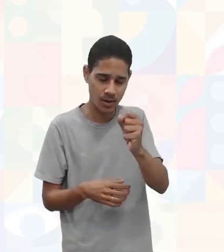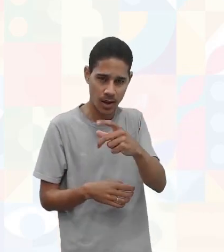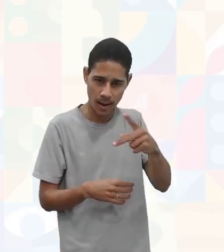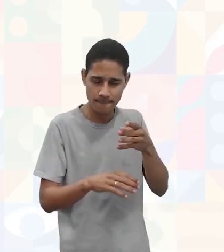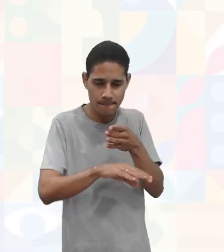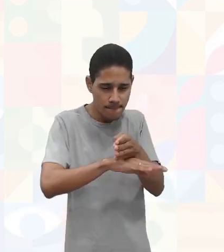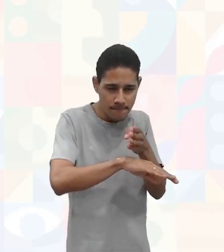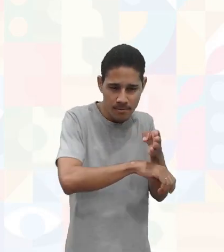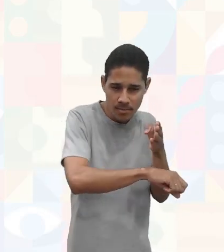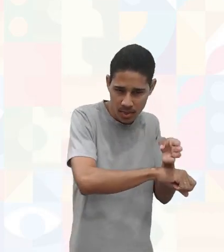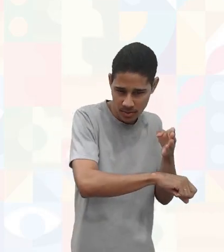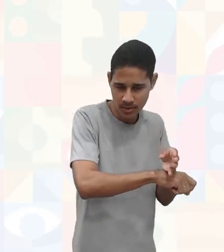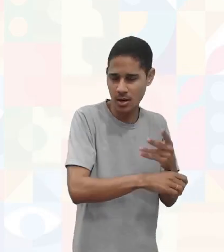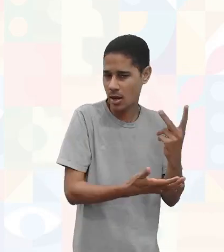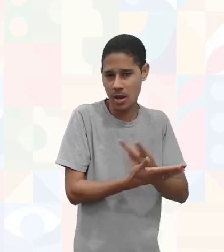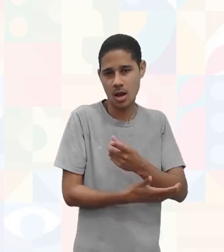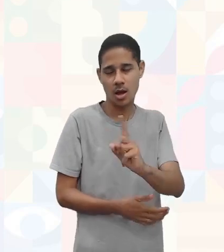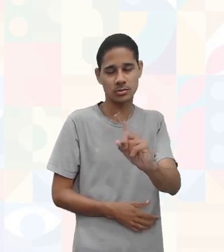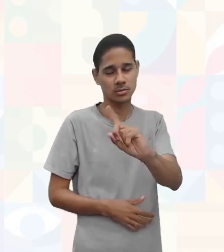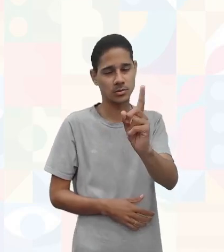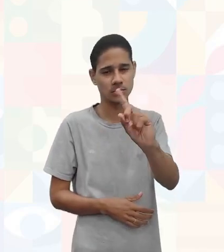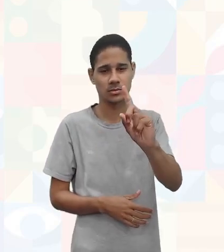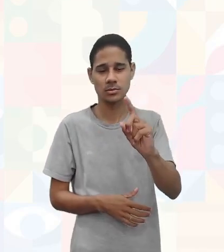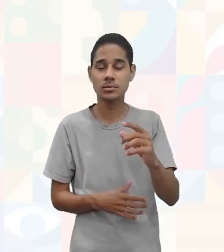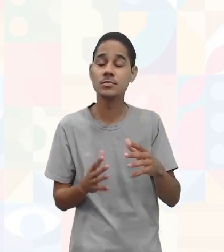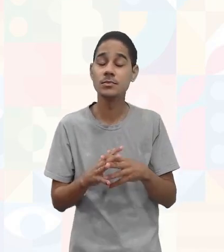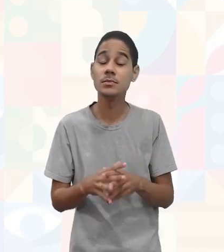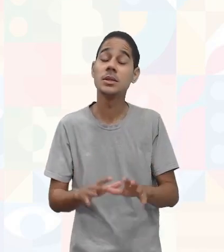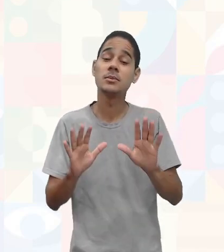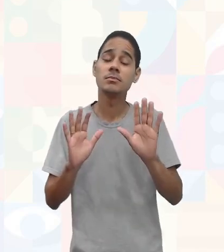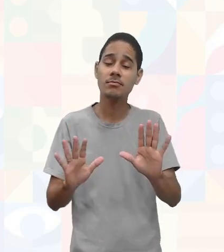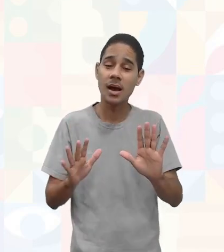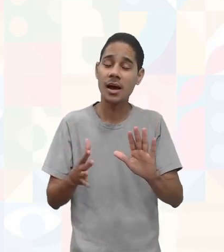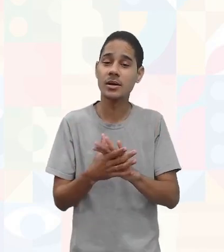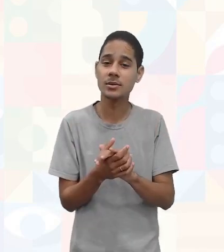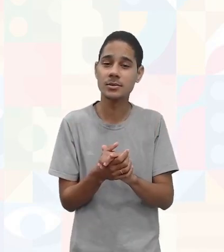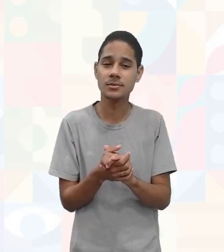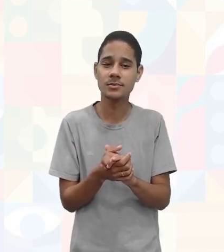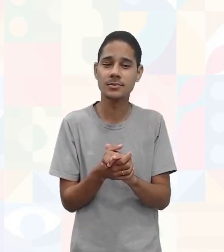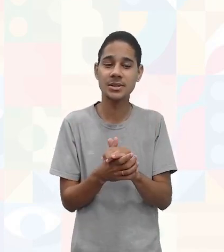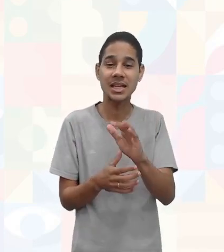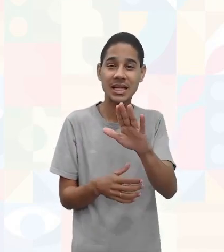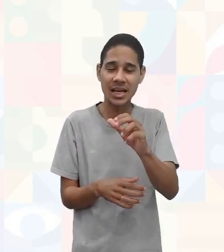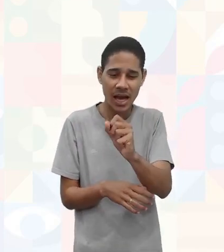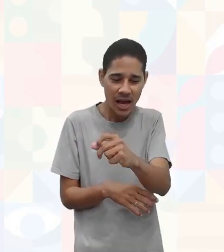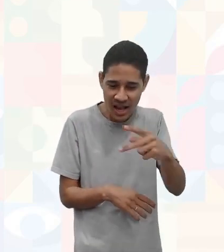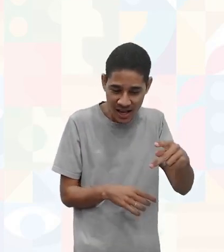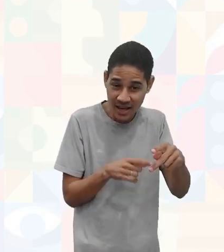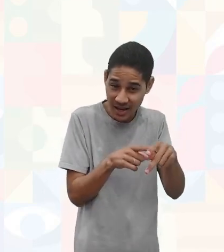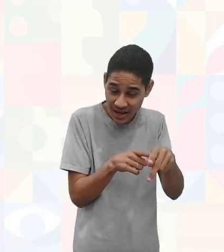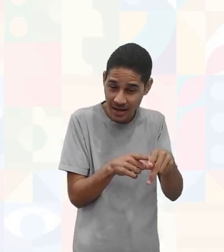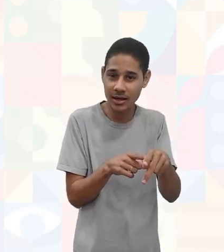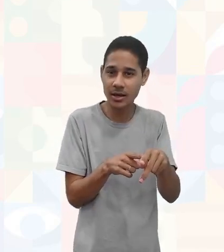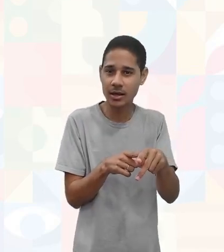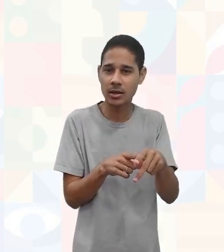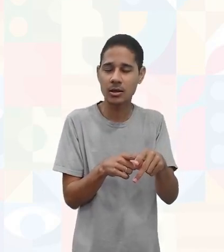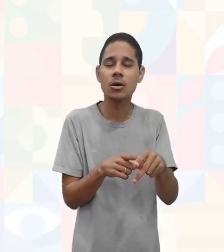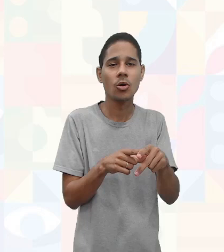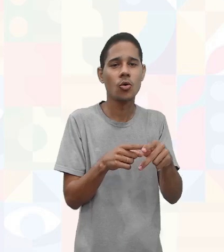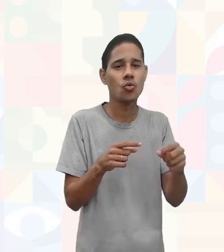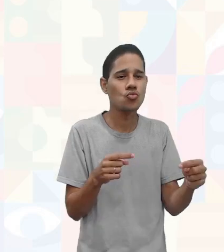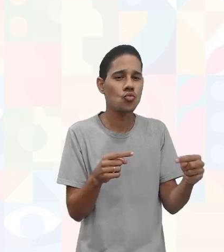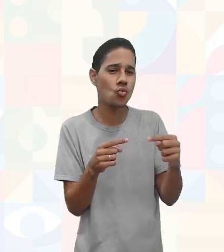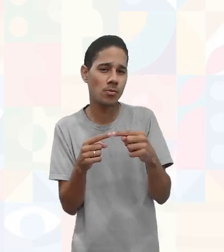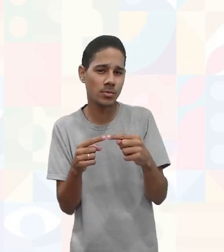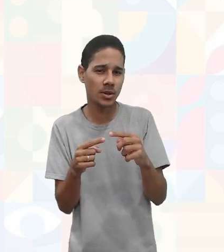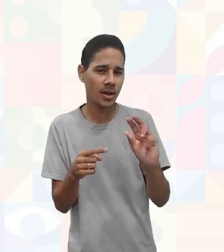acessar aplicativos esteja errado, isso não é o ponto. O ponto é até que ponto isto está ou não adequado ao setor